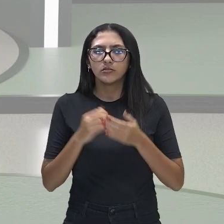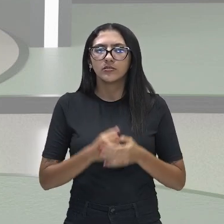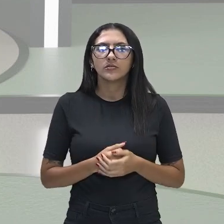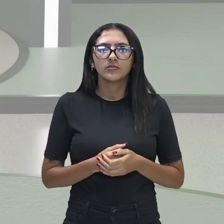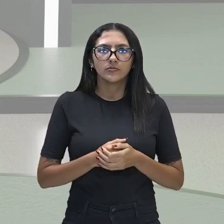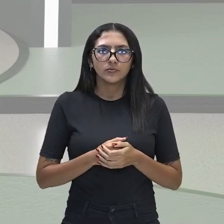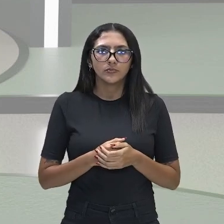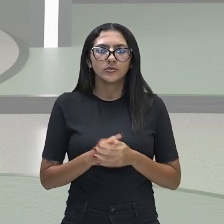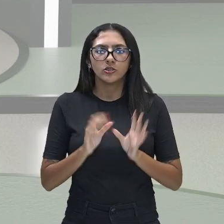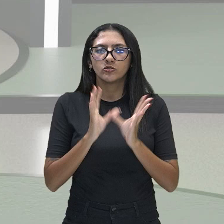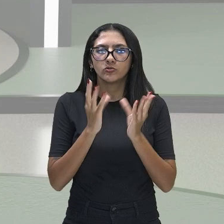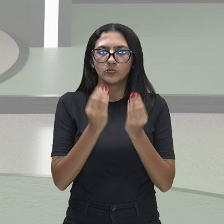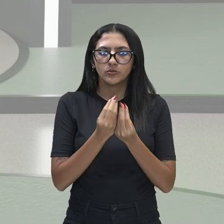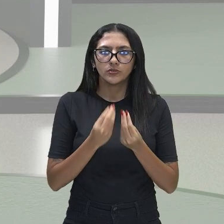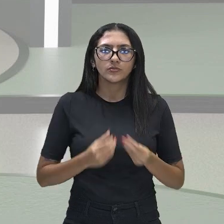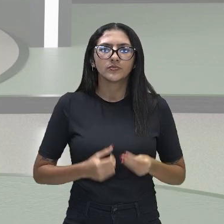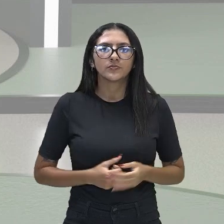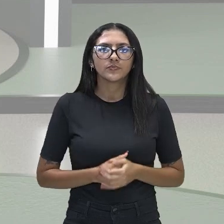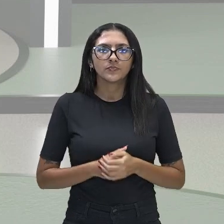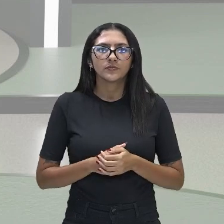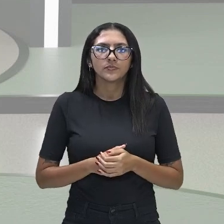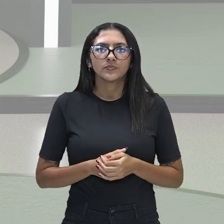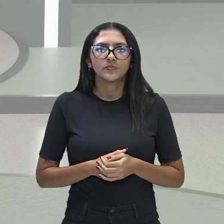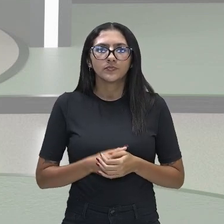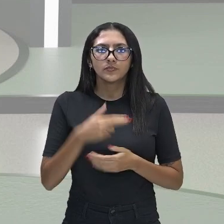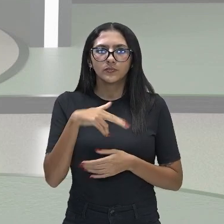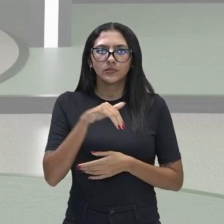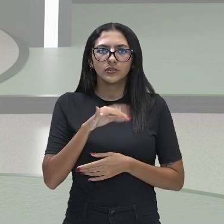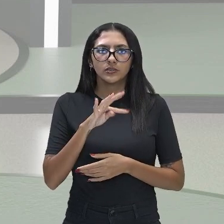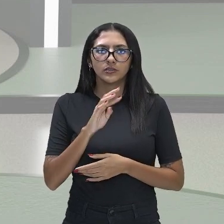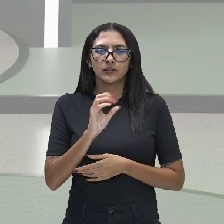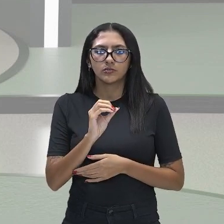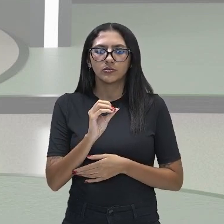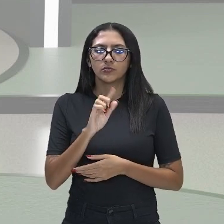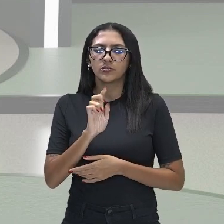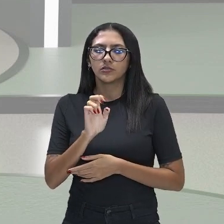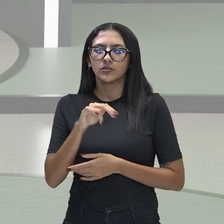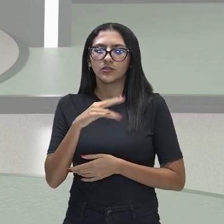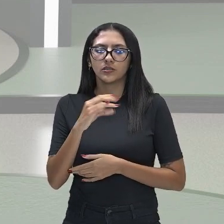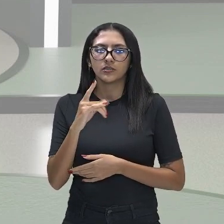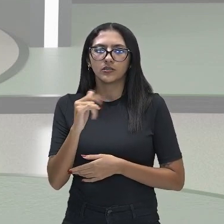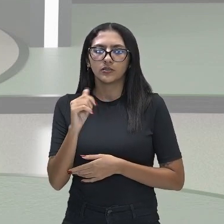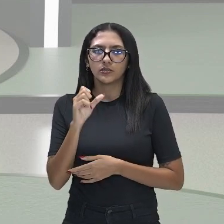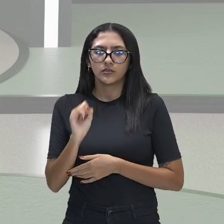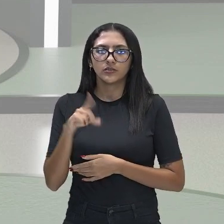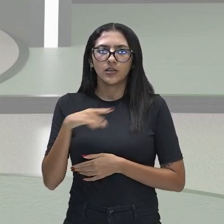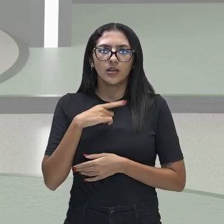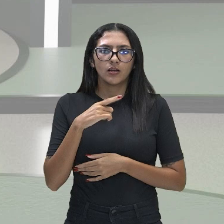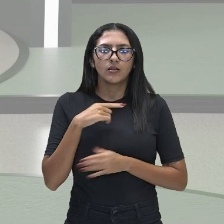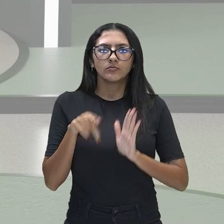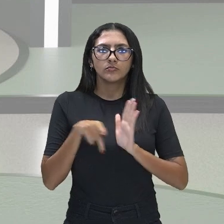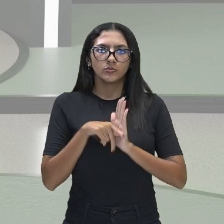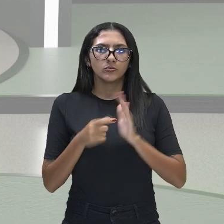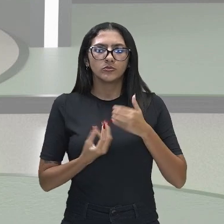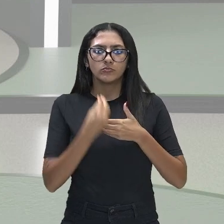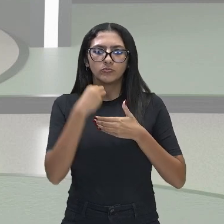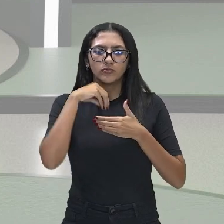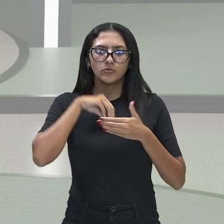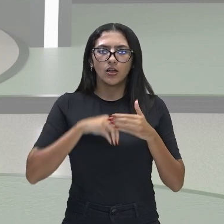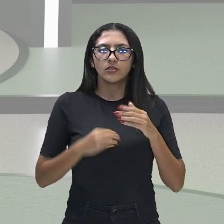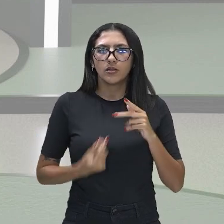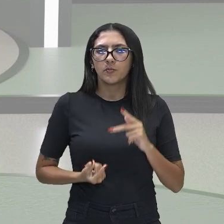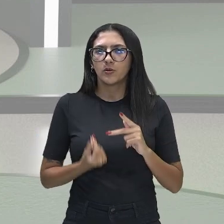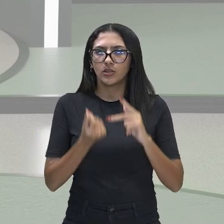excretas nitrogenados. Os excretas nitrogenados fazem parte do processo da digestão das